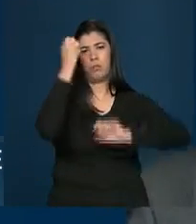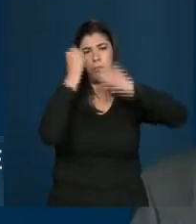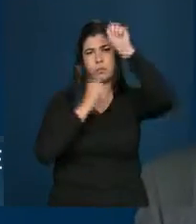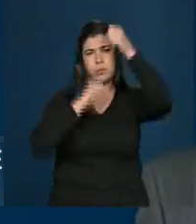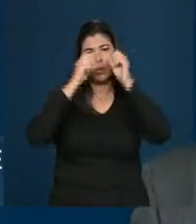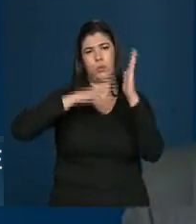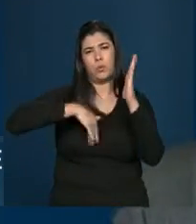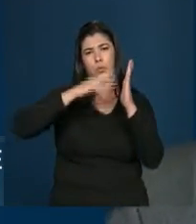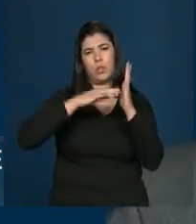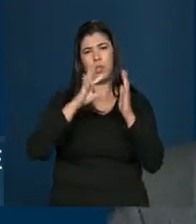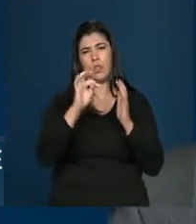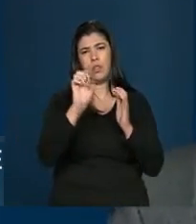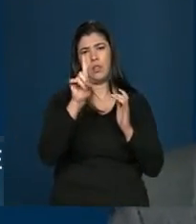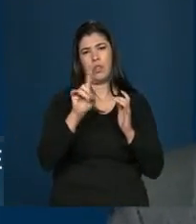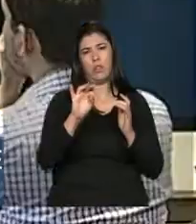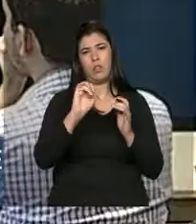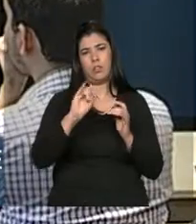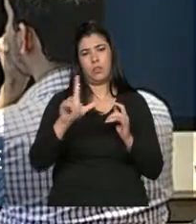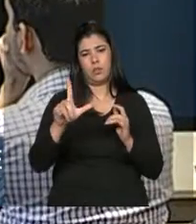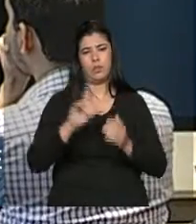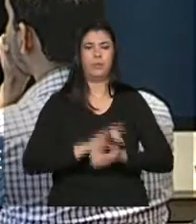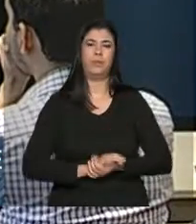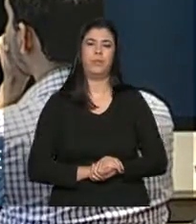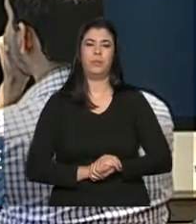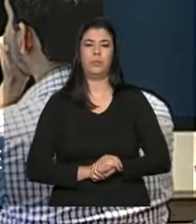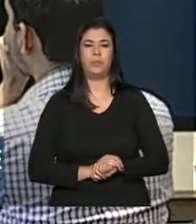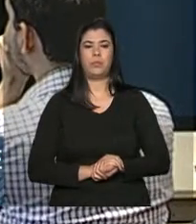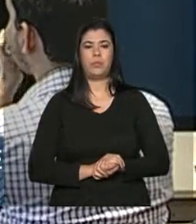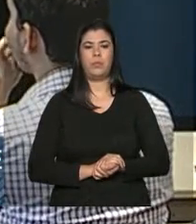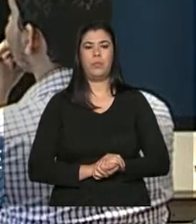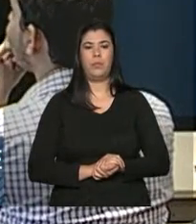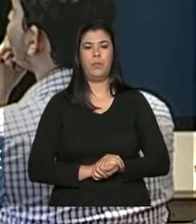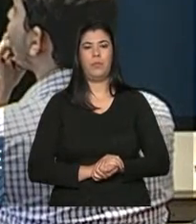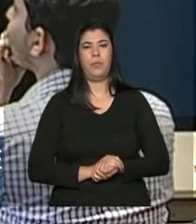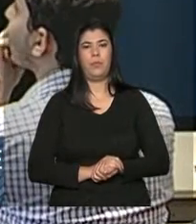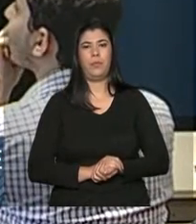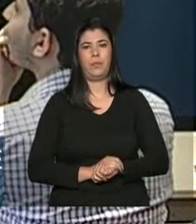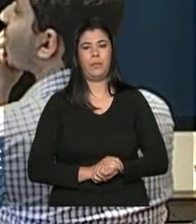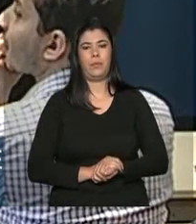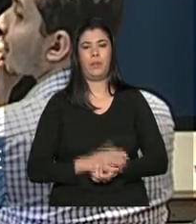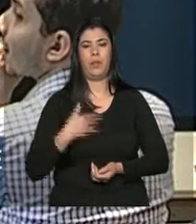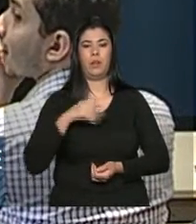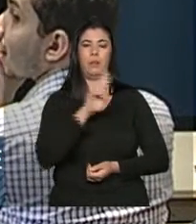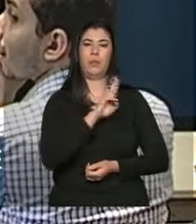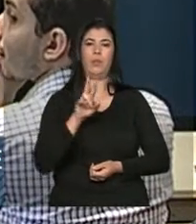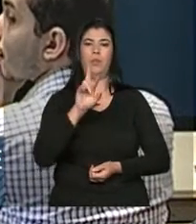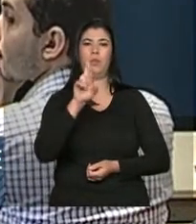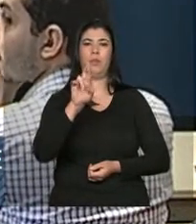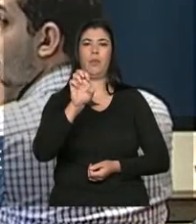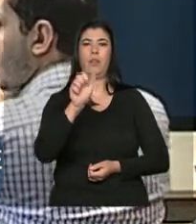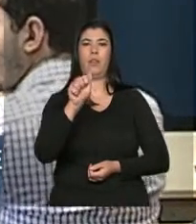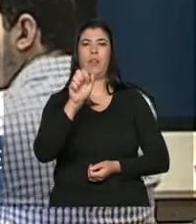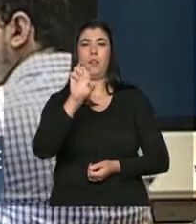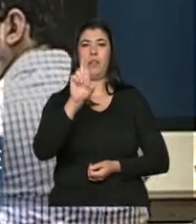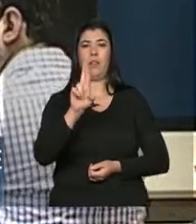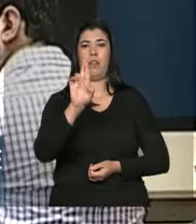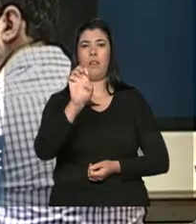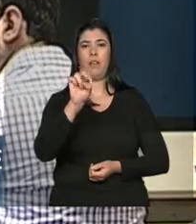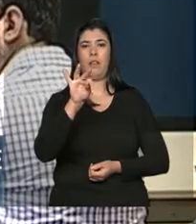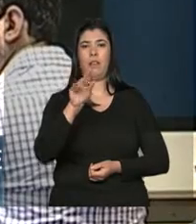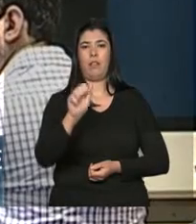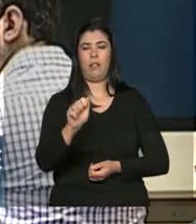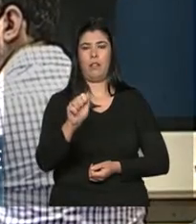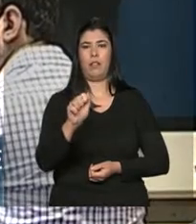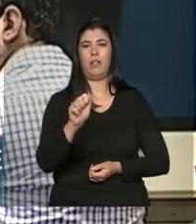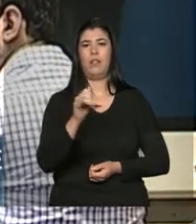têxtil. Oi, Renata. Não, Renata, eu que te interrompi. Pois é, Renata, Jornal Globo. Eu queria